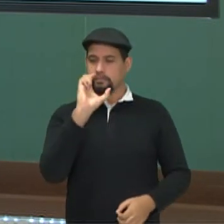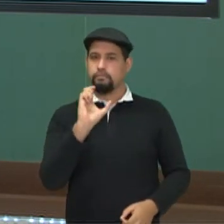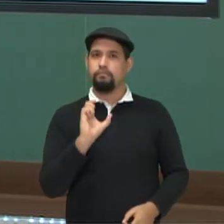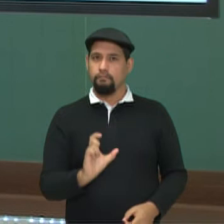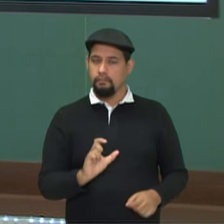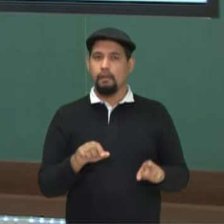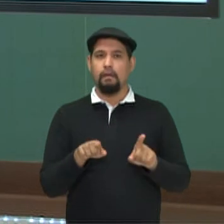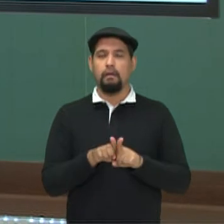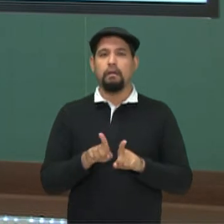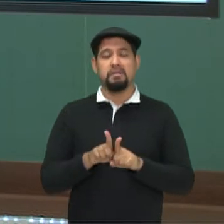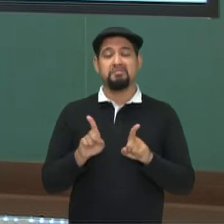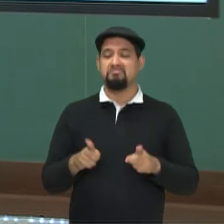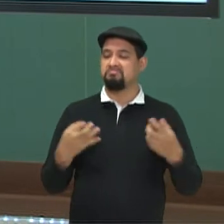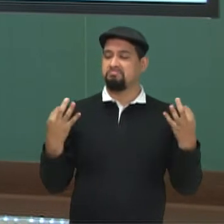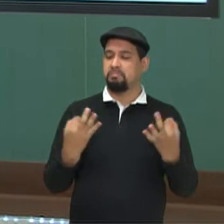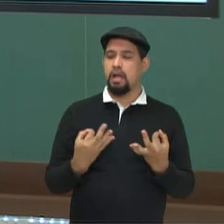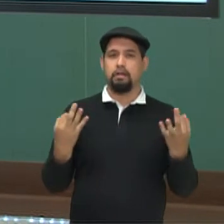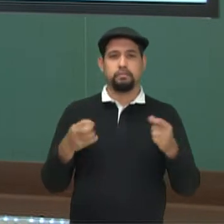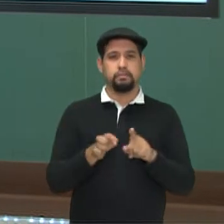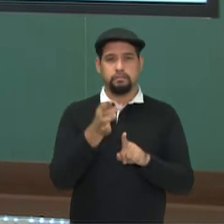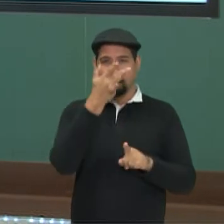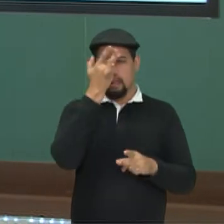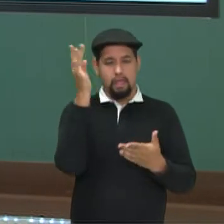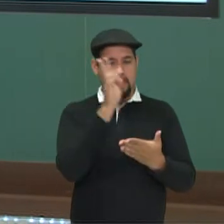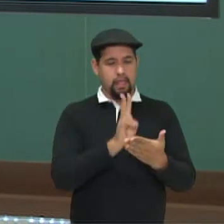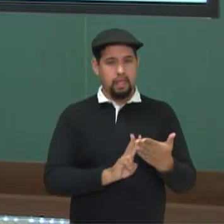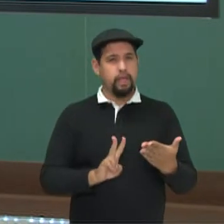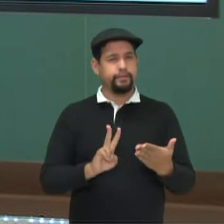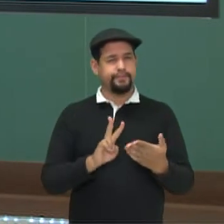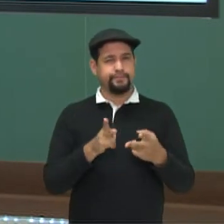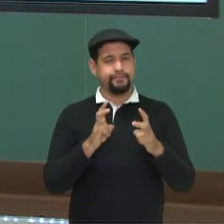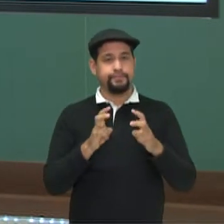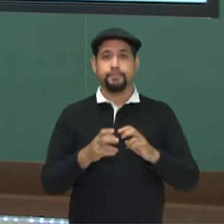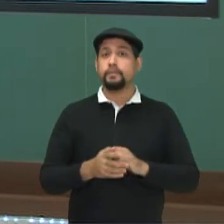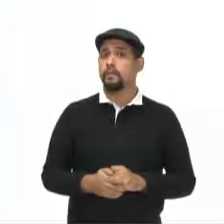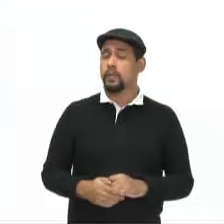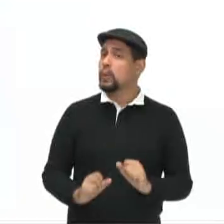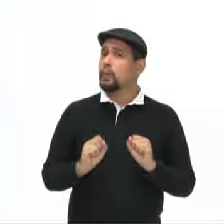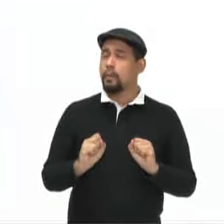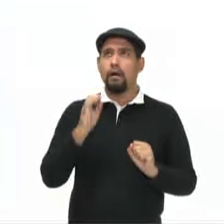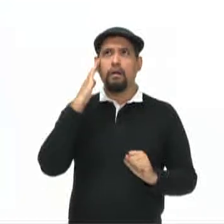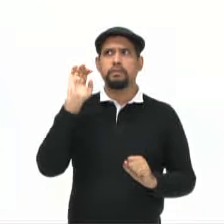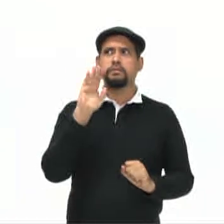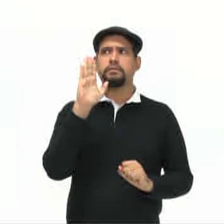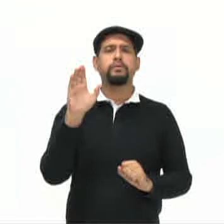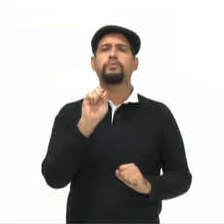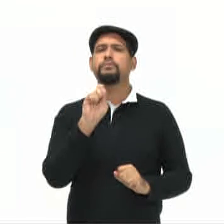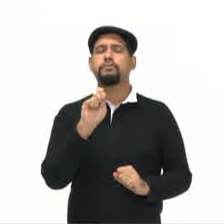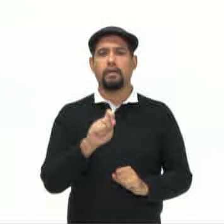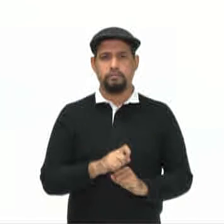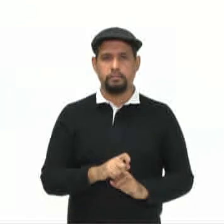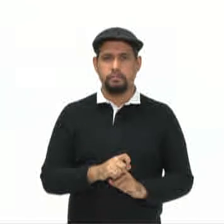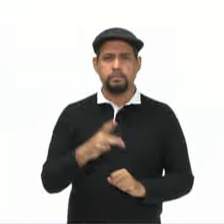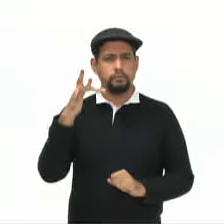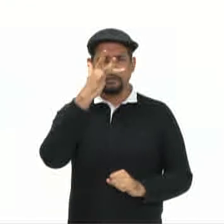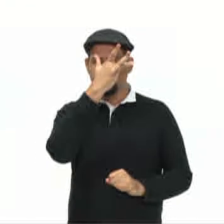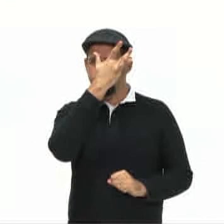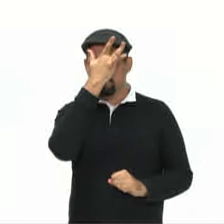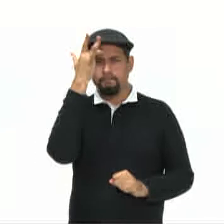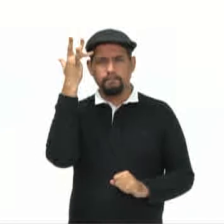mais rebuscados para os seus leitores? Vamos lá. É possível compreendermos que o autor